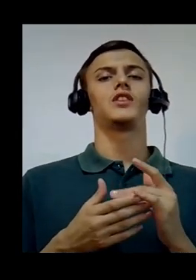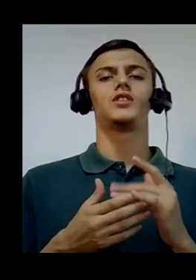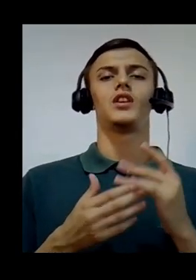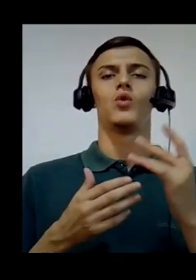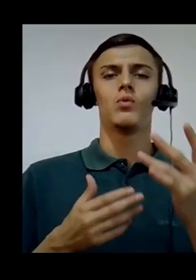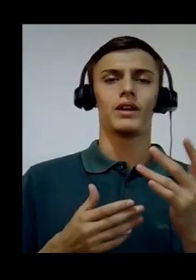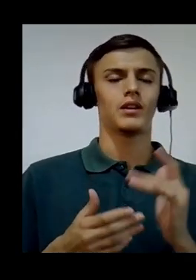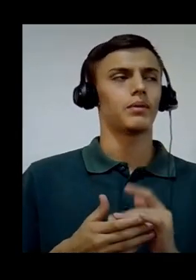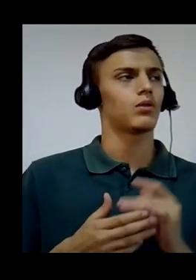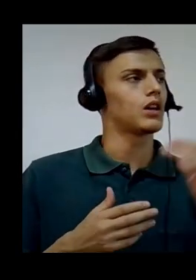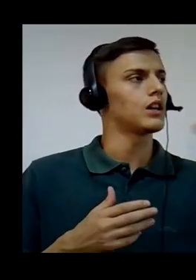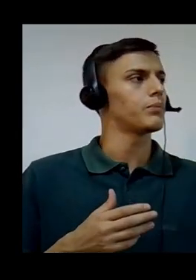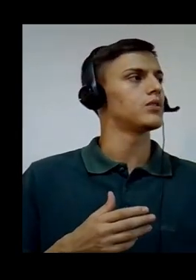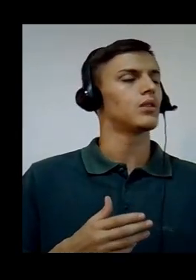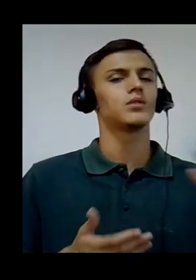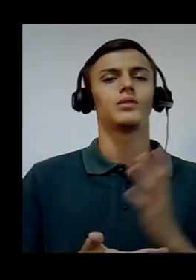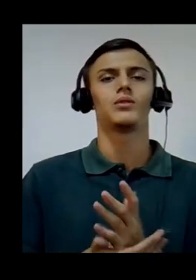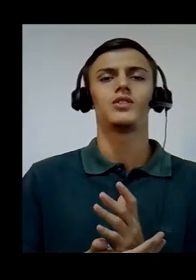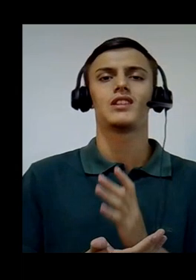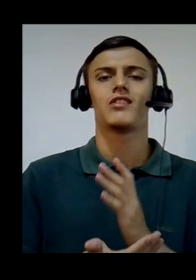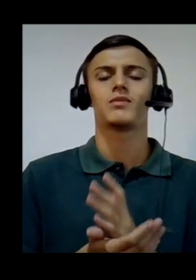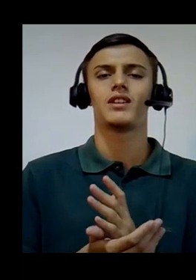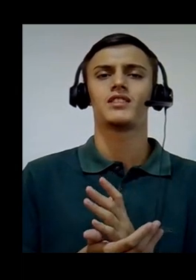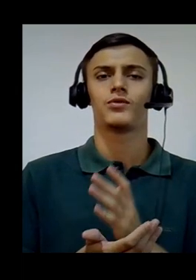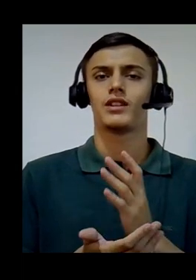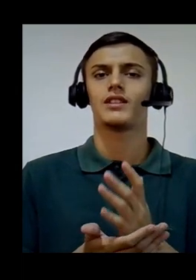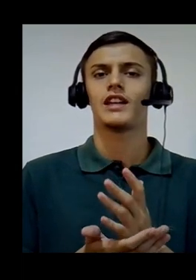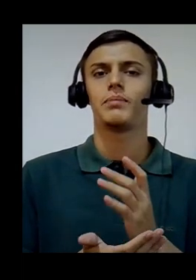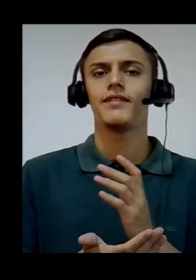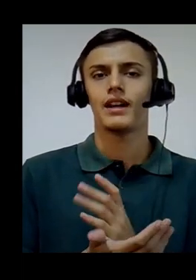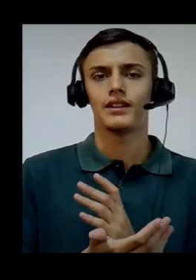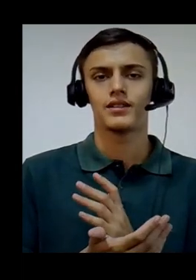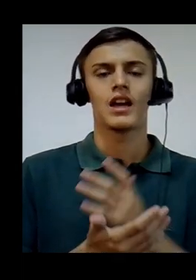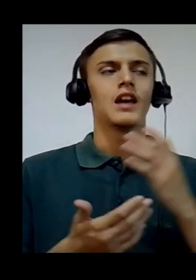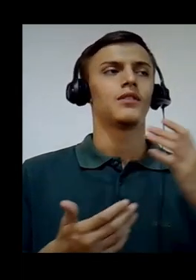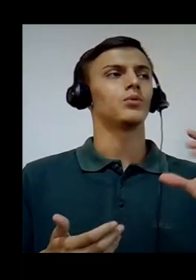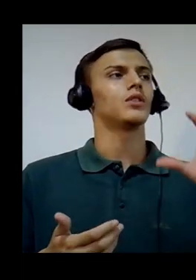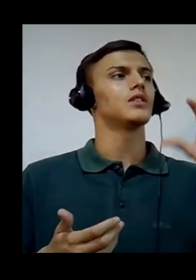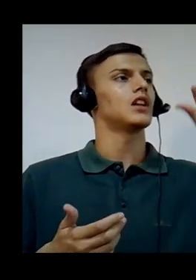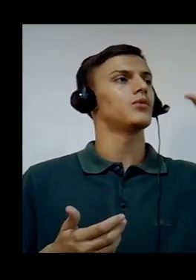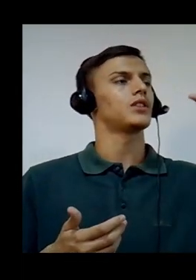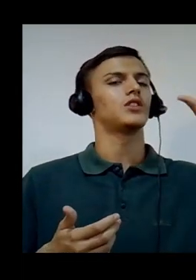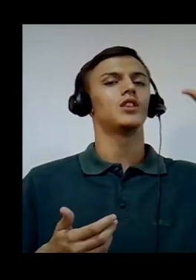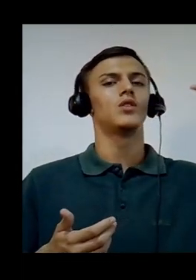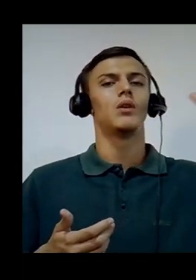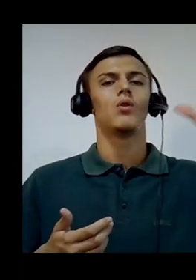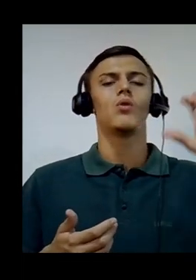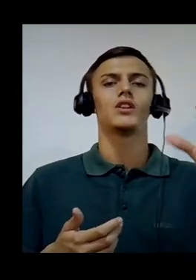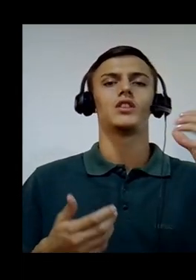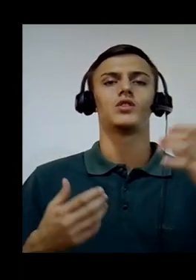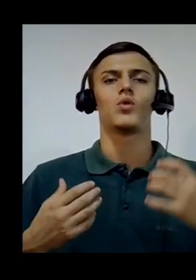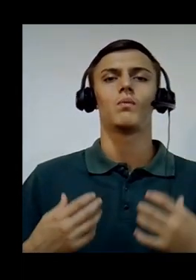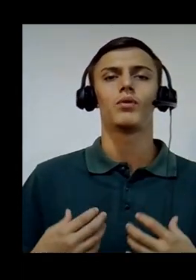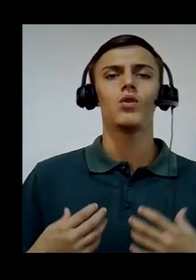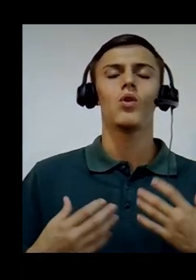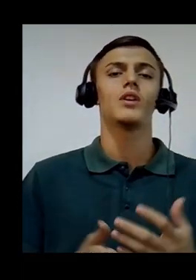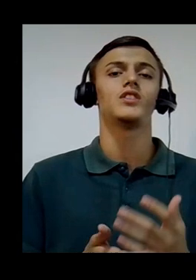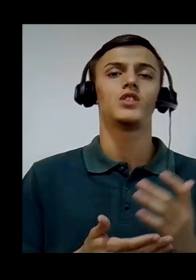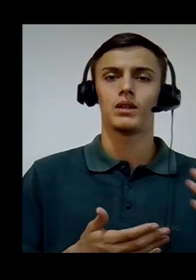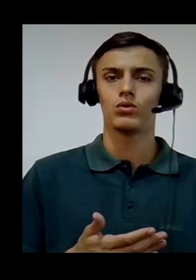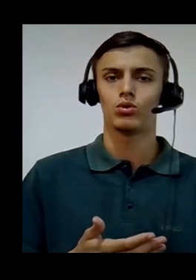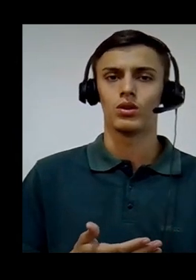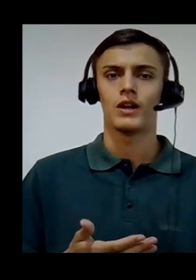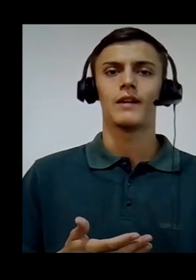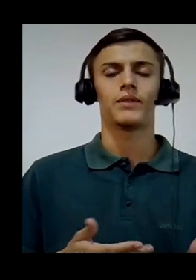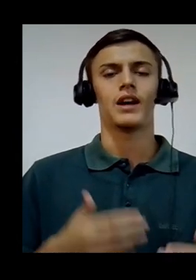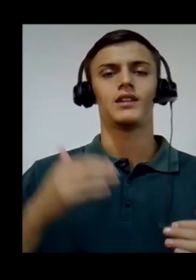as árvores que a gente derruba aqui para colocar na produção são dentro de reservas florestais privadas. Então, todas as árvores que a gente derruba, ou a gente comprou ou